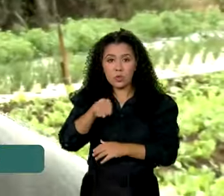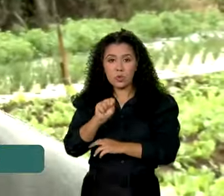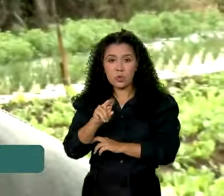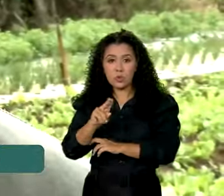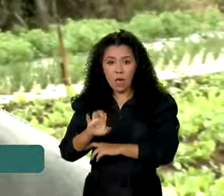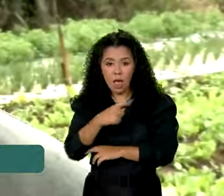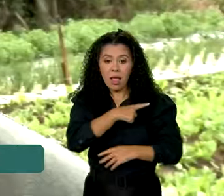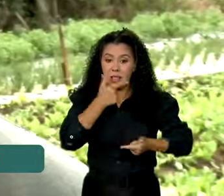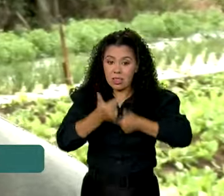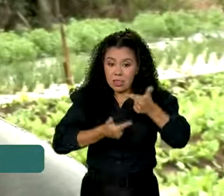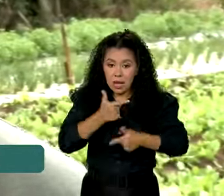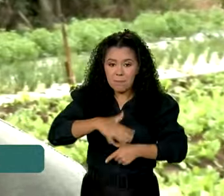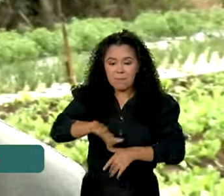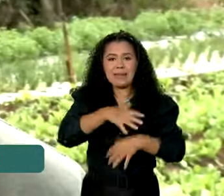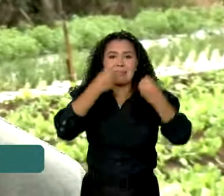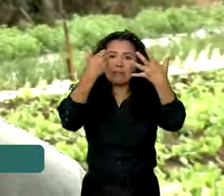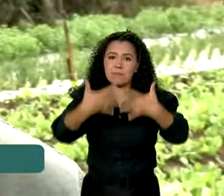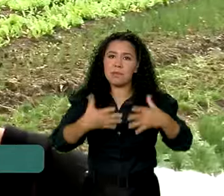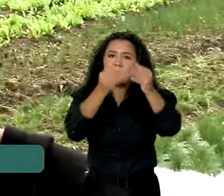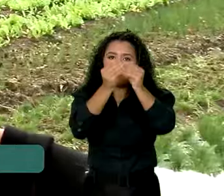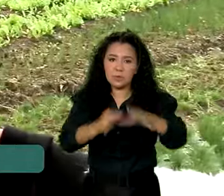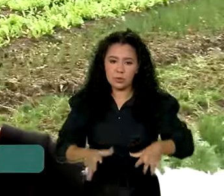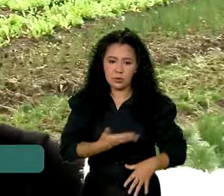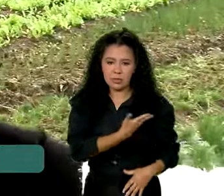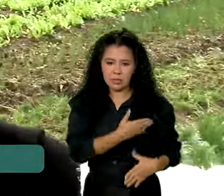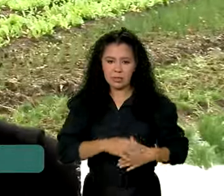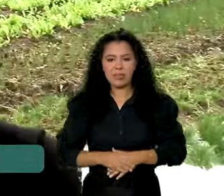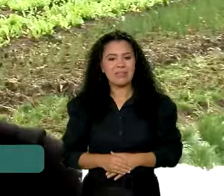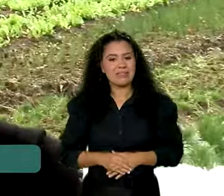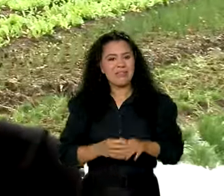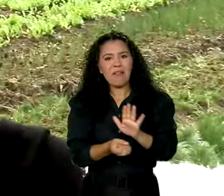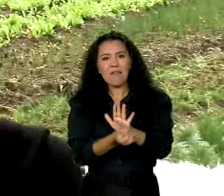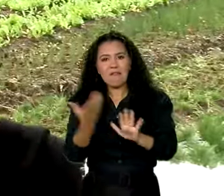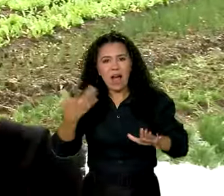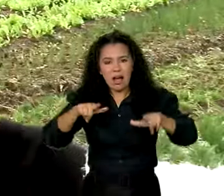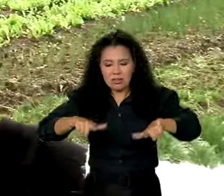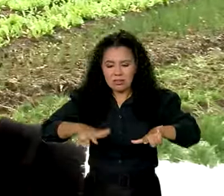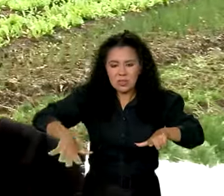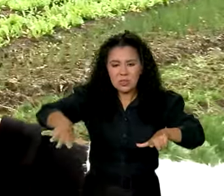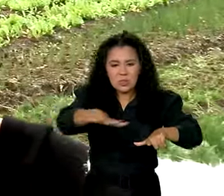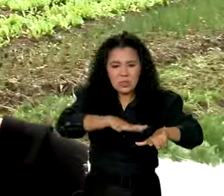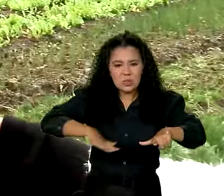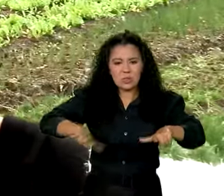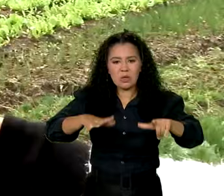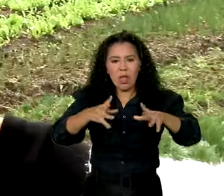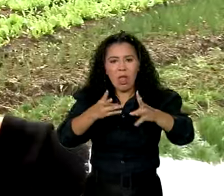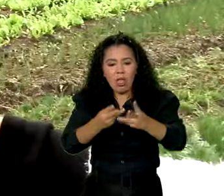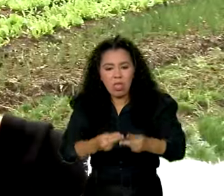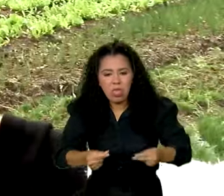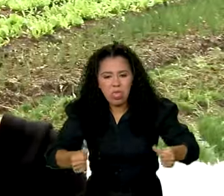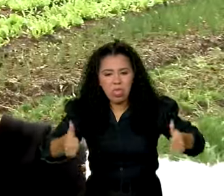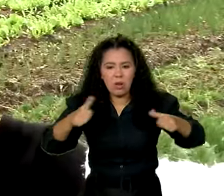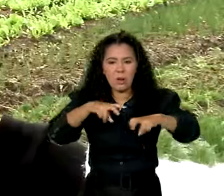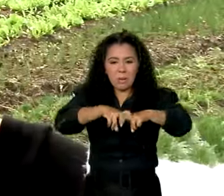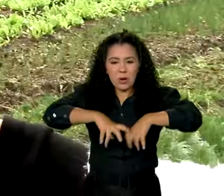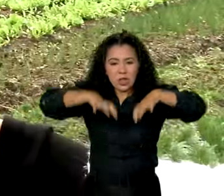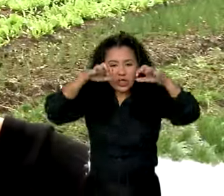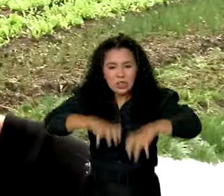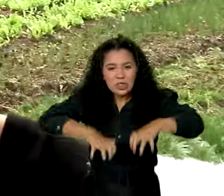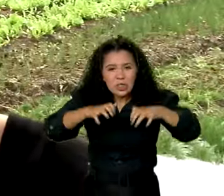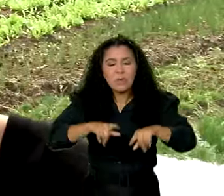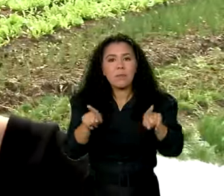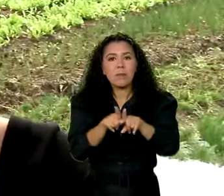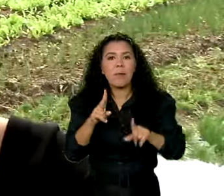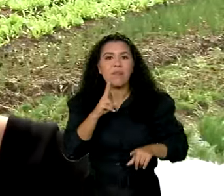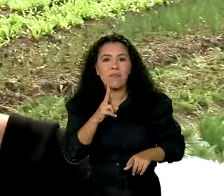e fala sobre os prejuízos. Desmanchou bastante os canteiros com a chuvarada, né? As verduras estragaram bastante por causa do